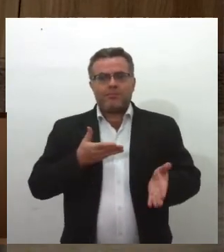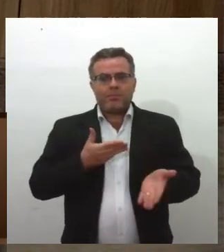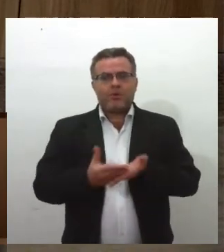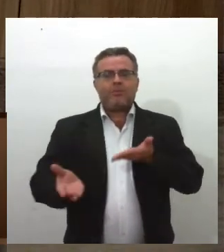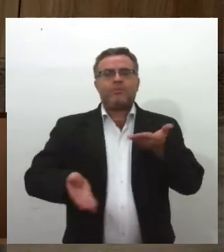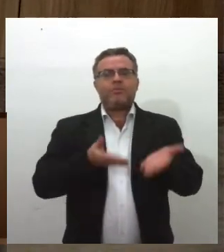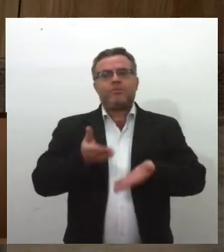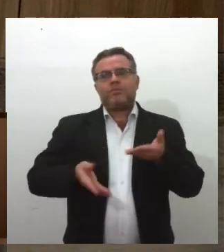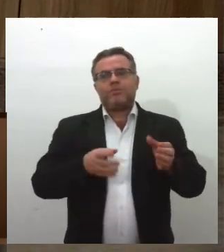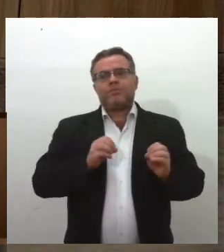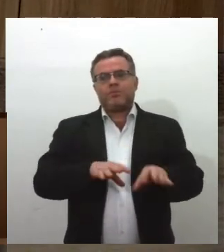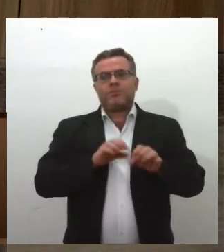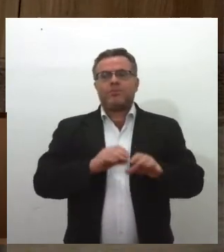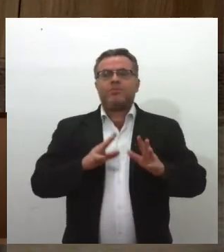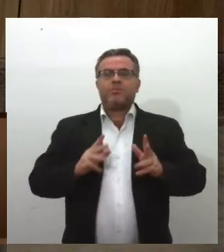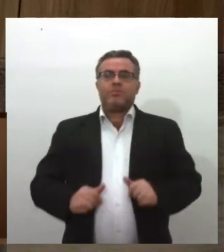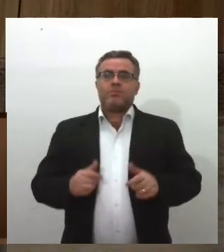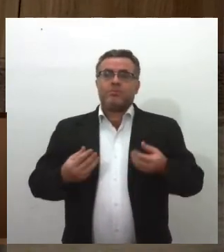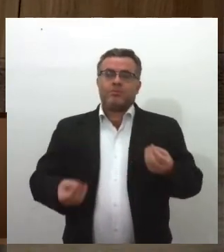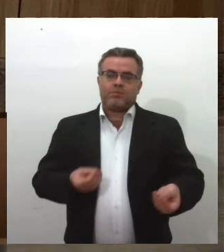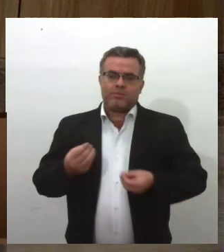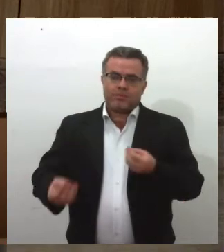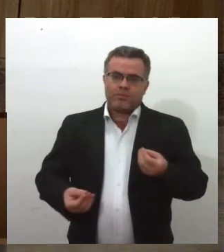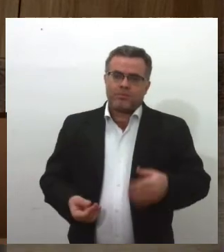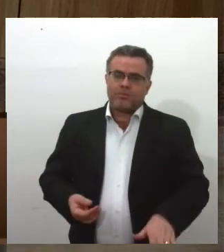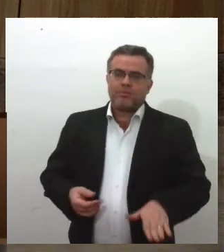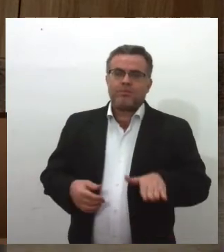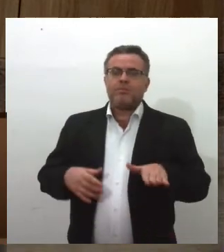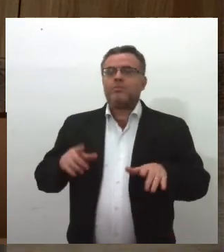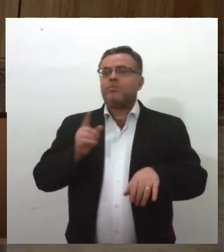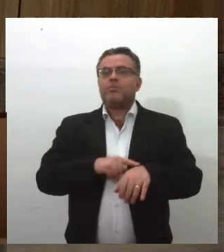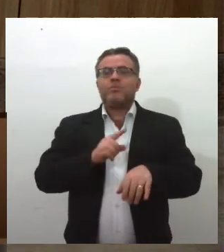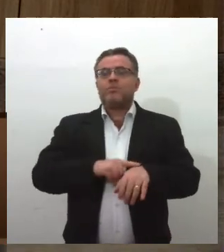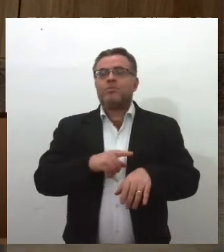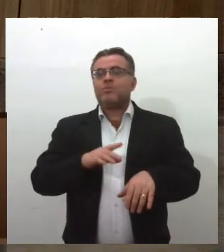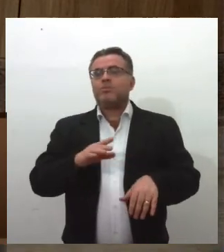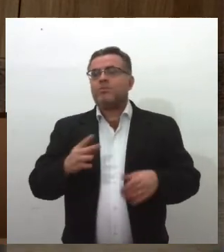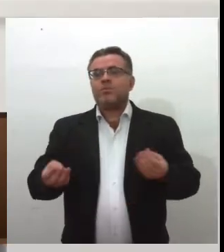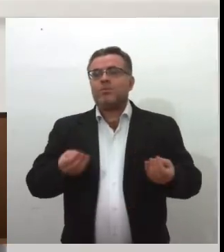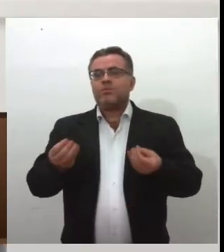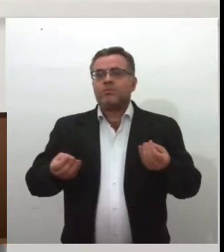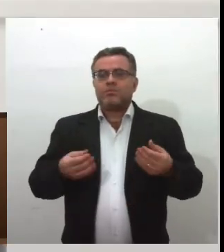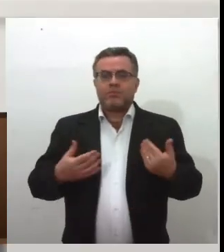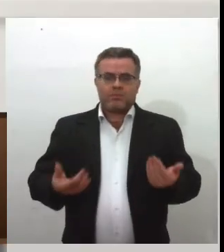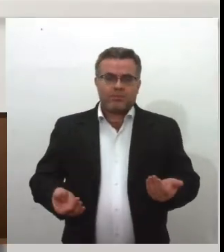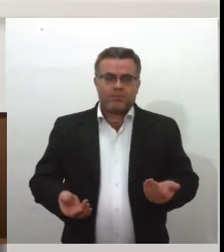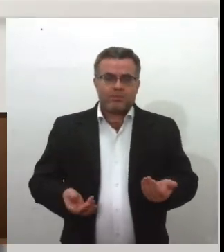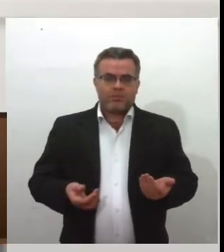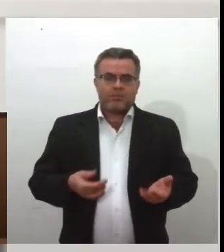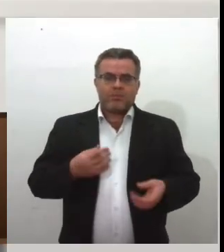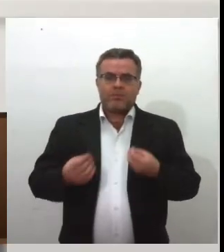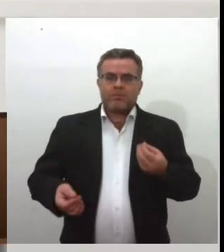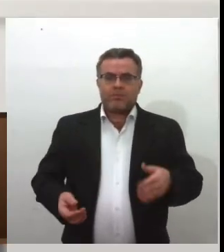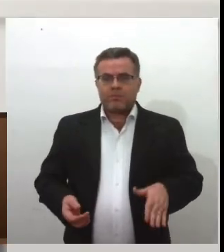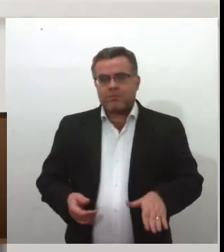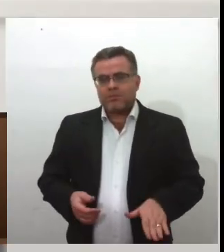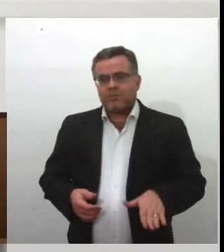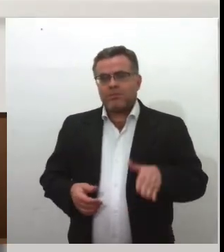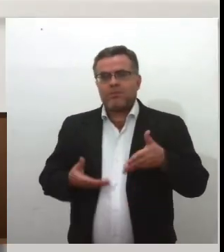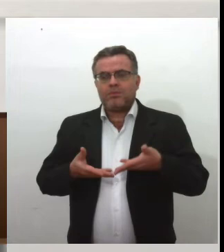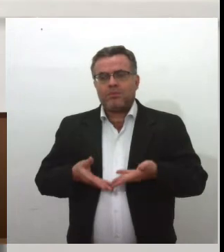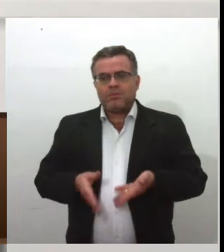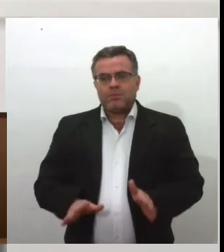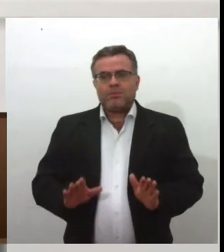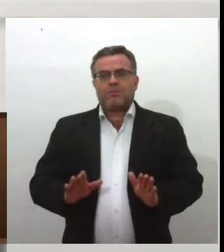com eles sobre essa higiene, a partir de que momento? Os primeiros anos de vida. Assim que a gente nasce, daqueles